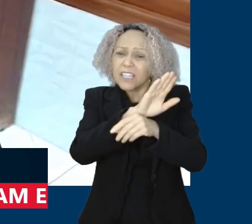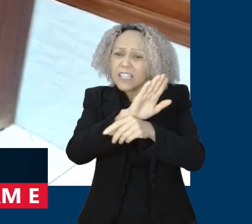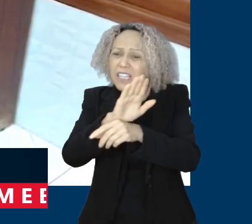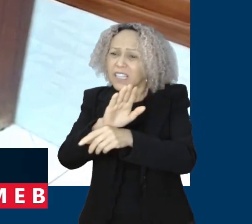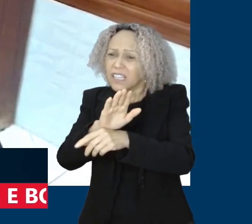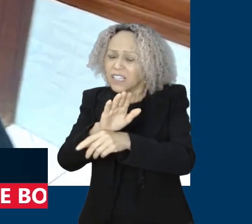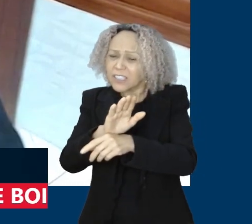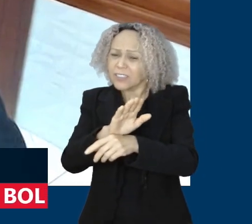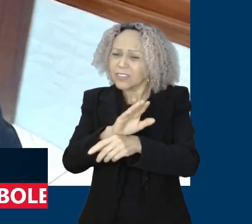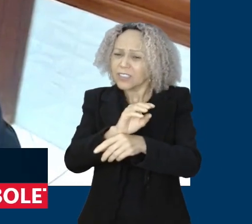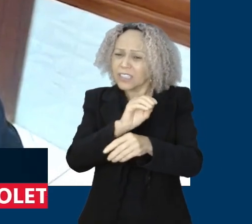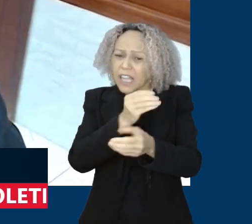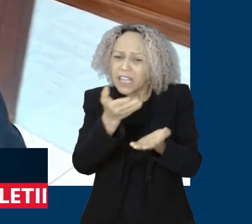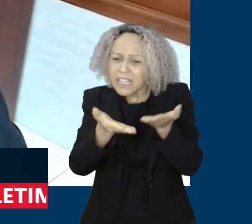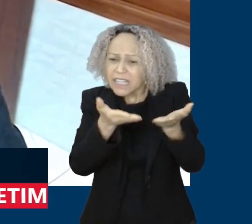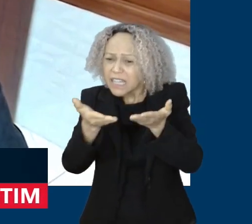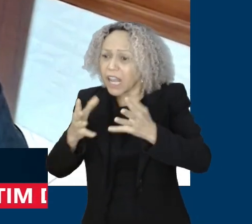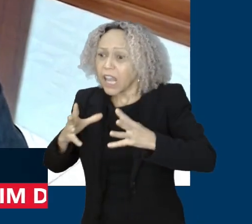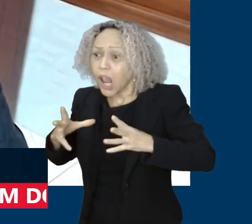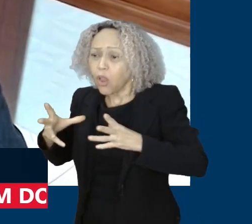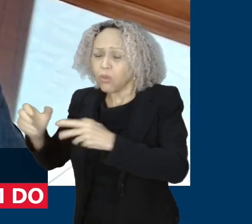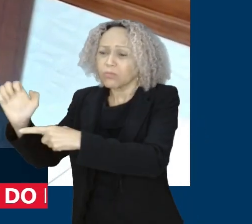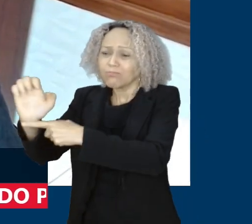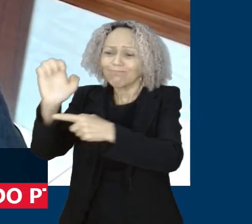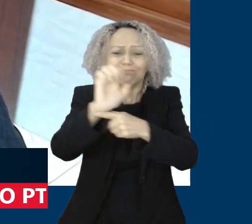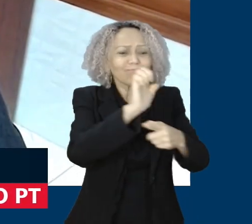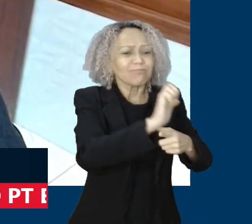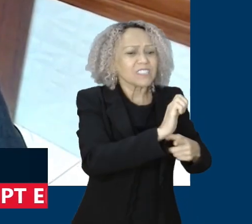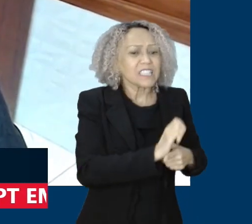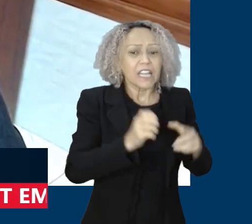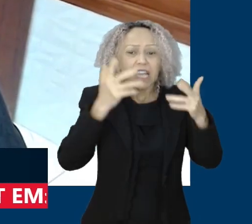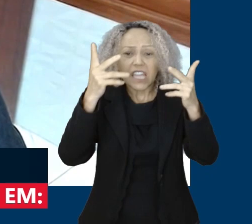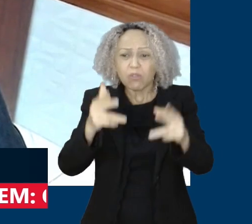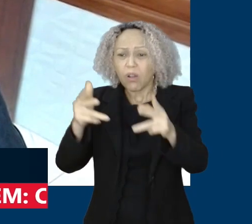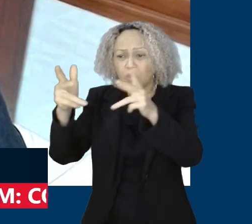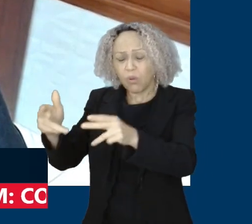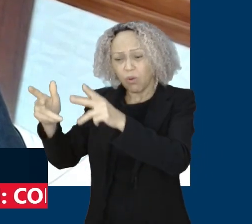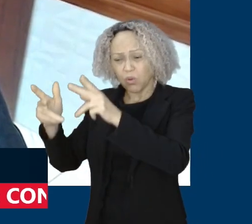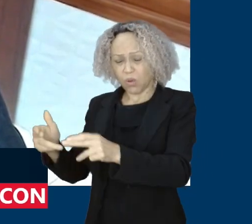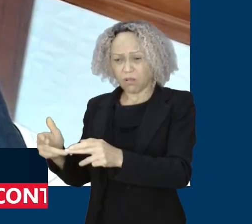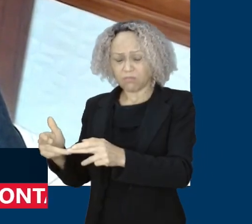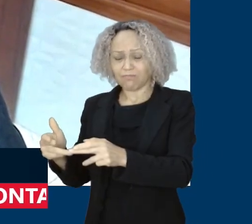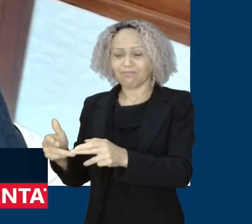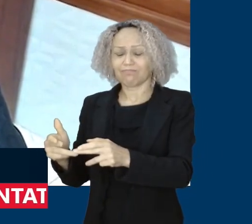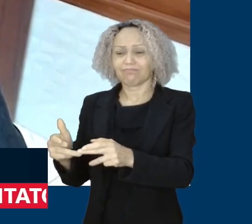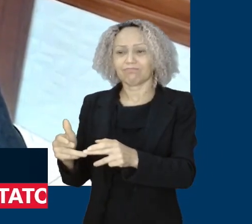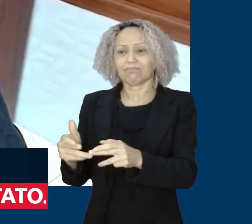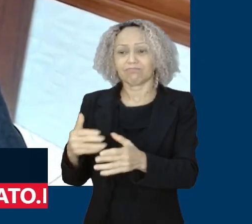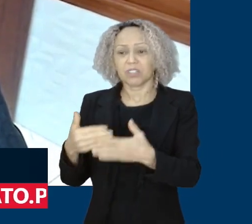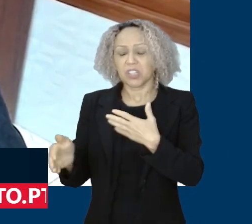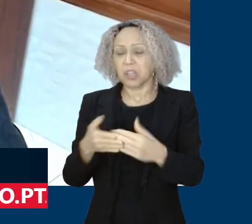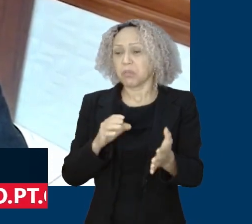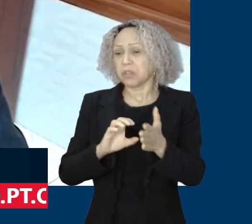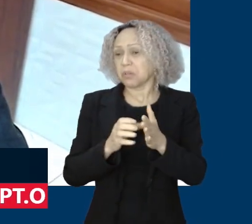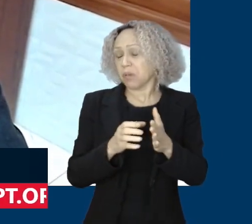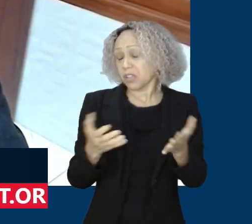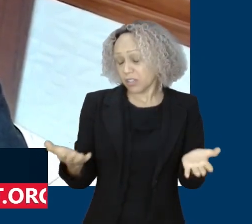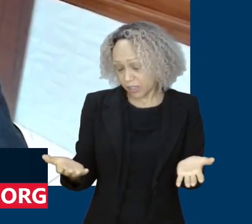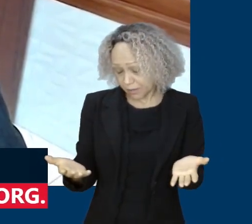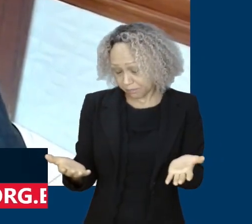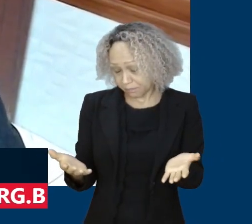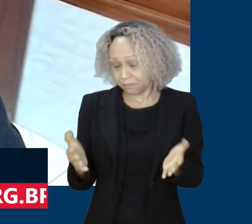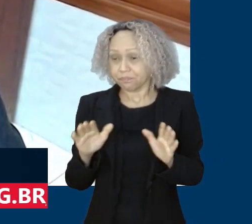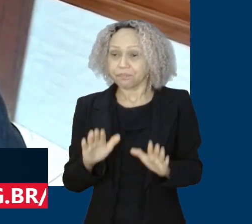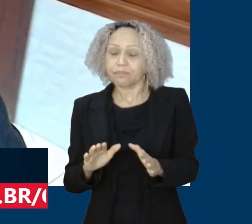vem a questão quilombola. Quando, então, eu começo a mandar uma equipe, mandar ligar para prefeitos, uns